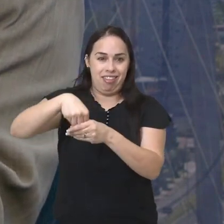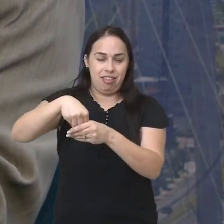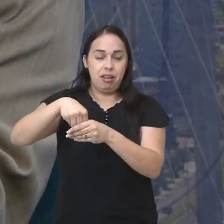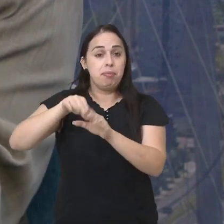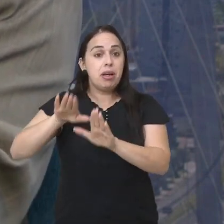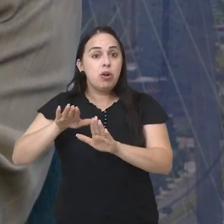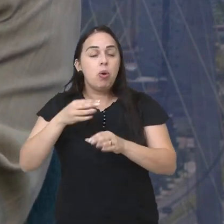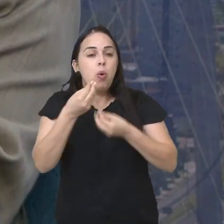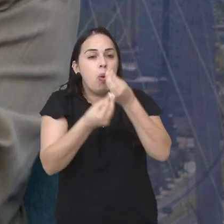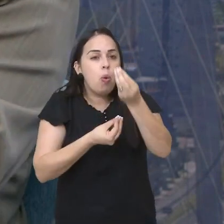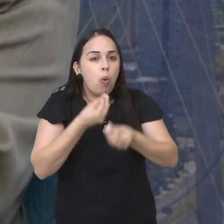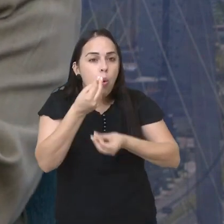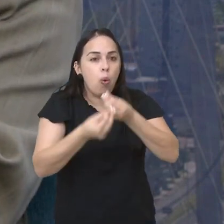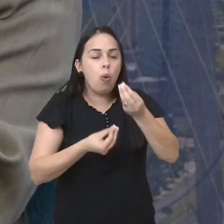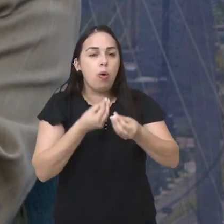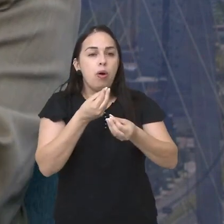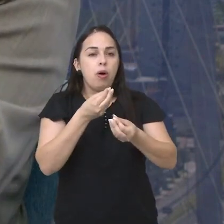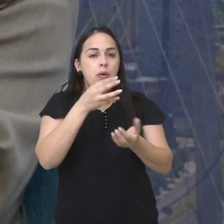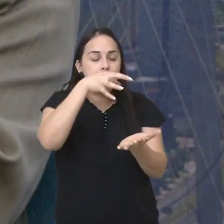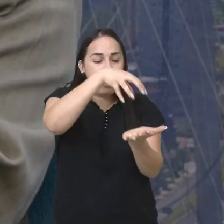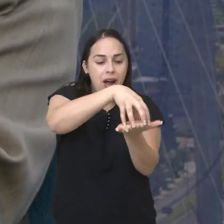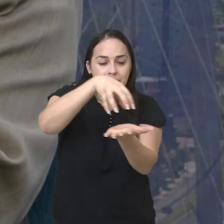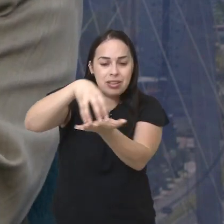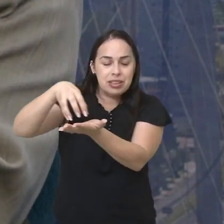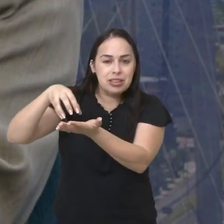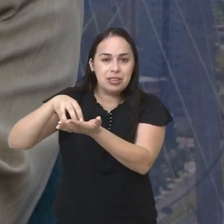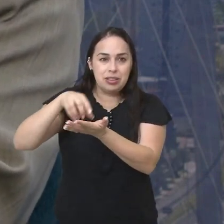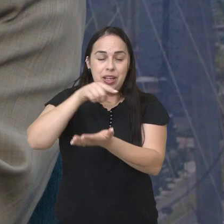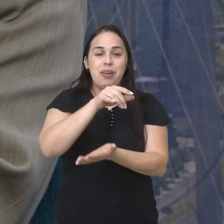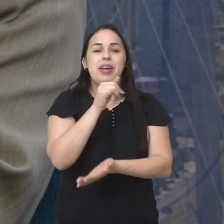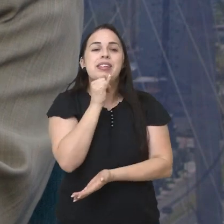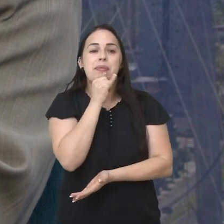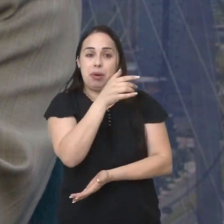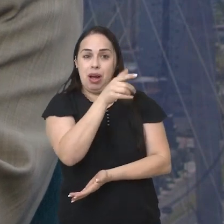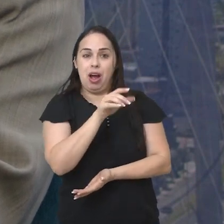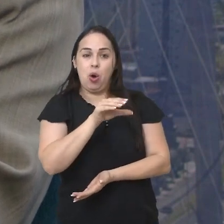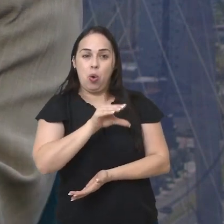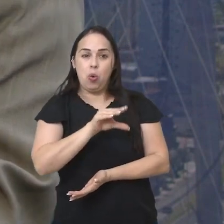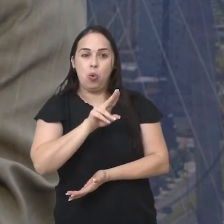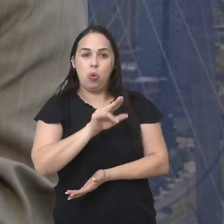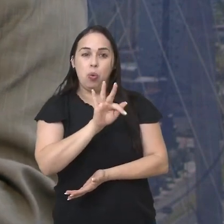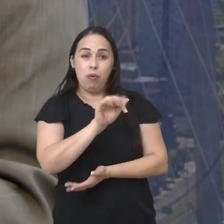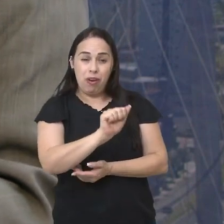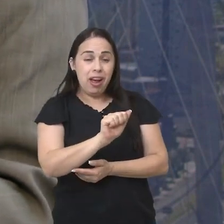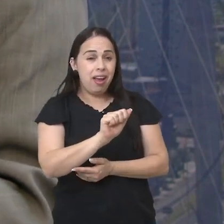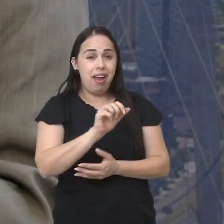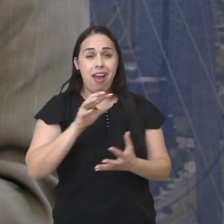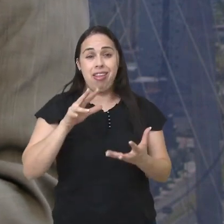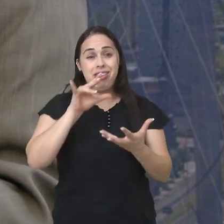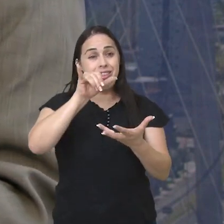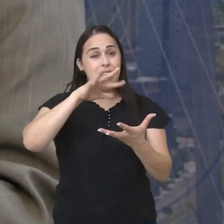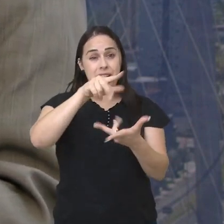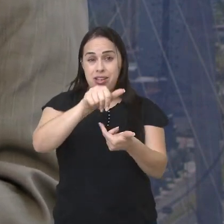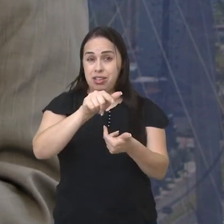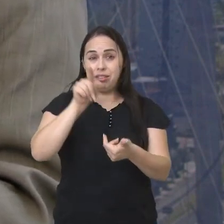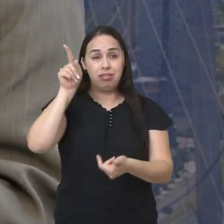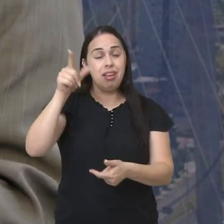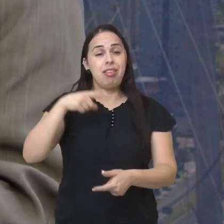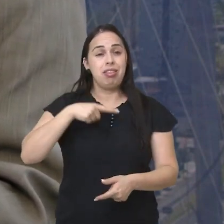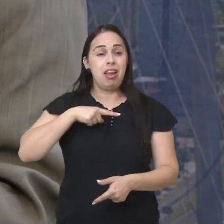deixa as instituições sérias, como a CUFA é internacional, a gente tem CUFA em Nova York. E aí você vê aqui em São José